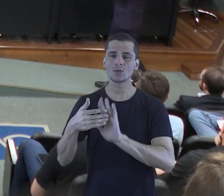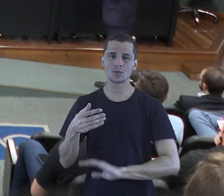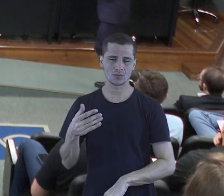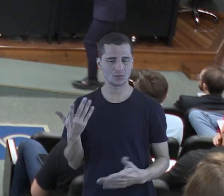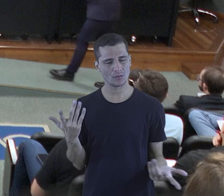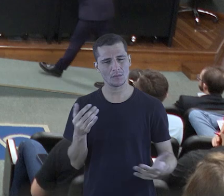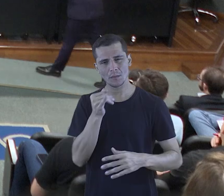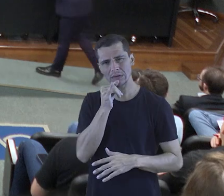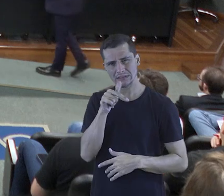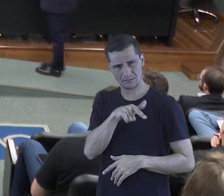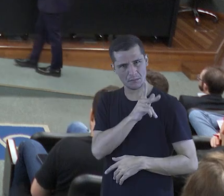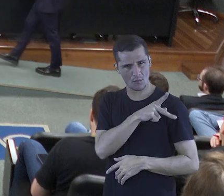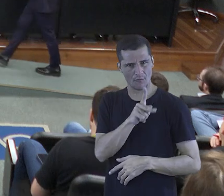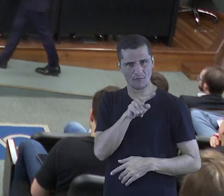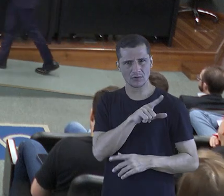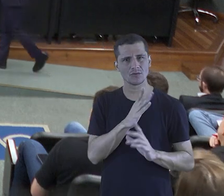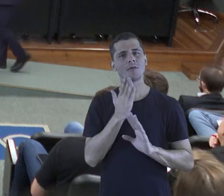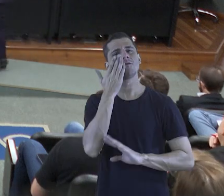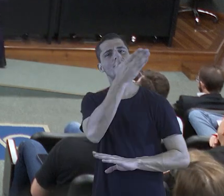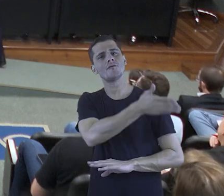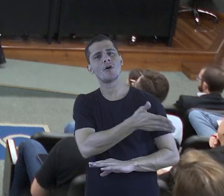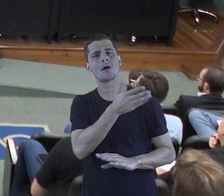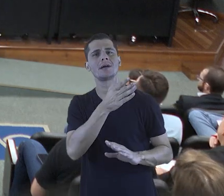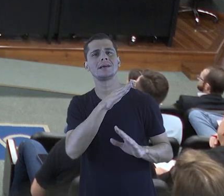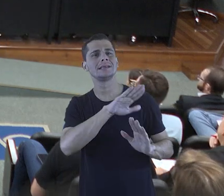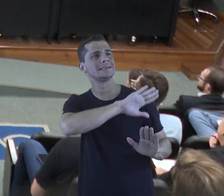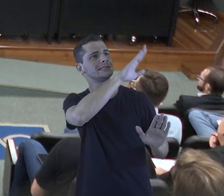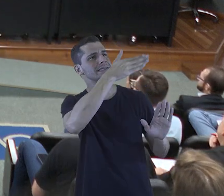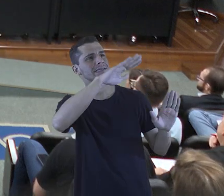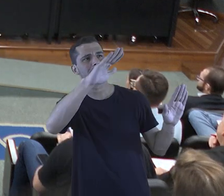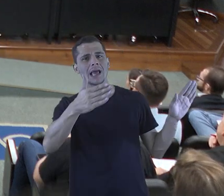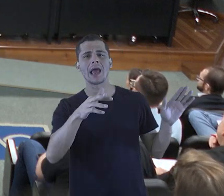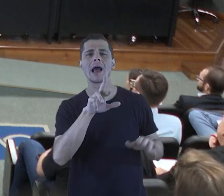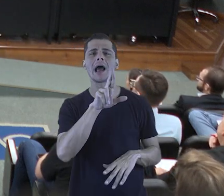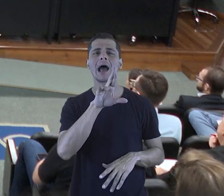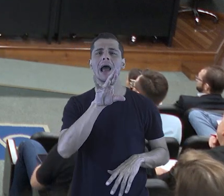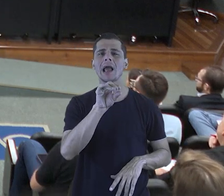Esses dias eu fui passar férias com a minha família